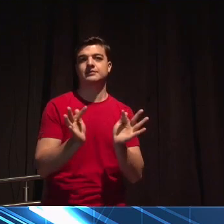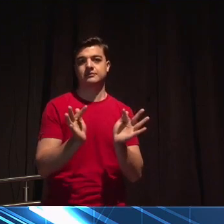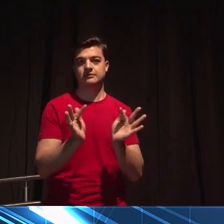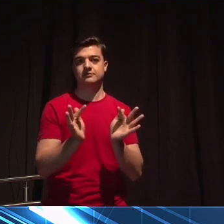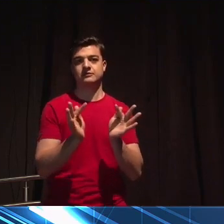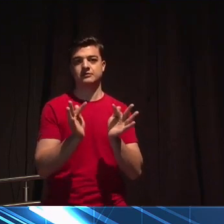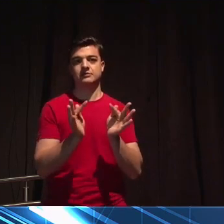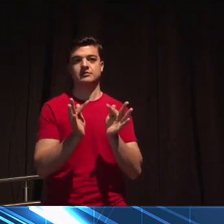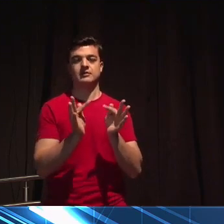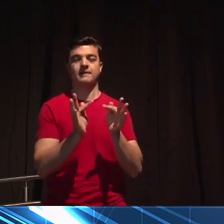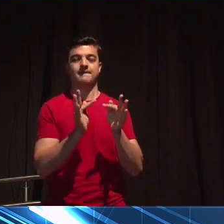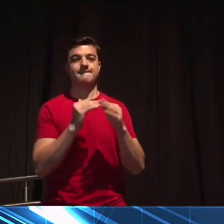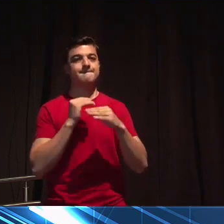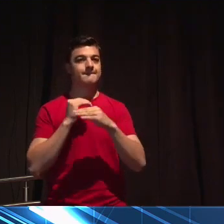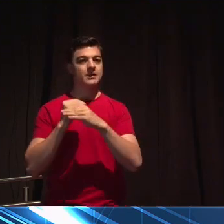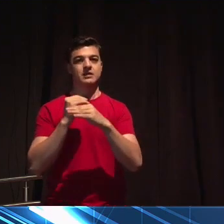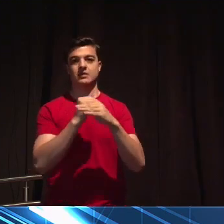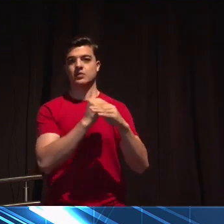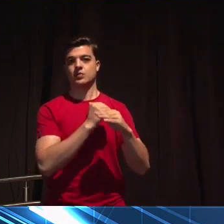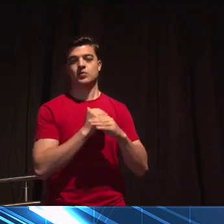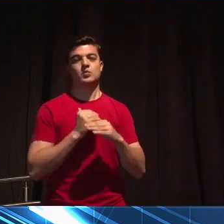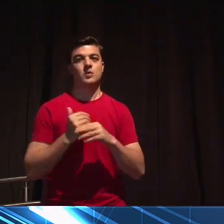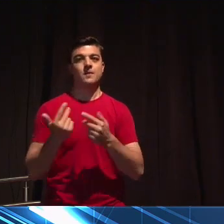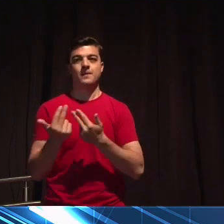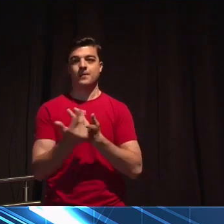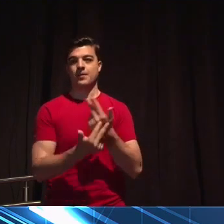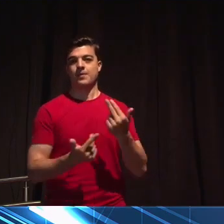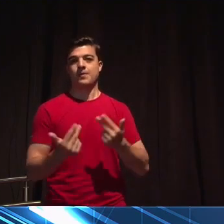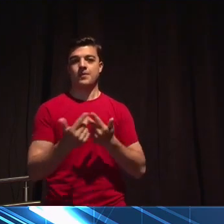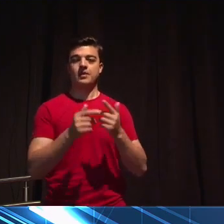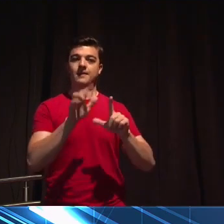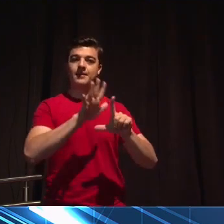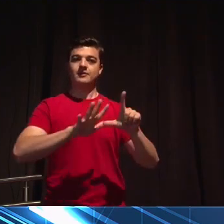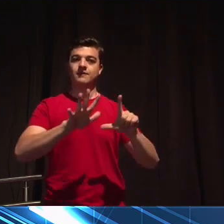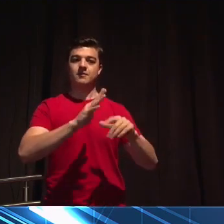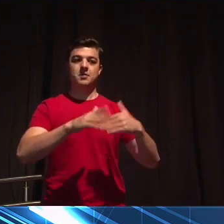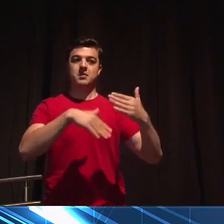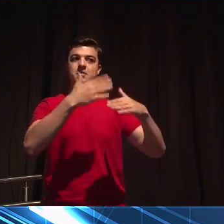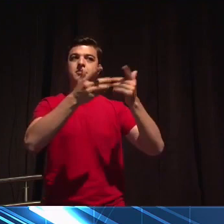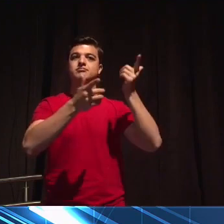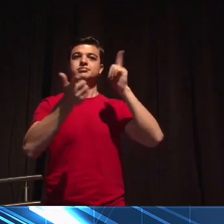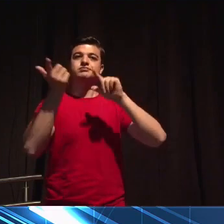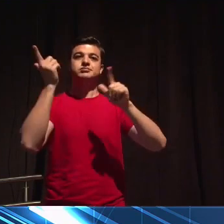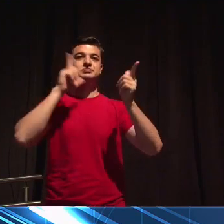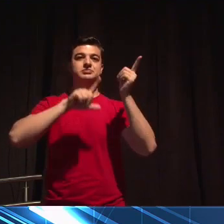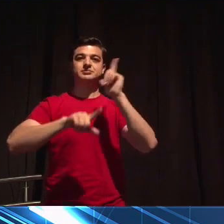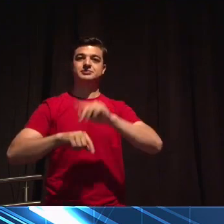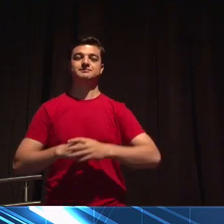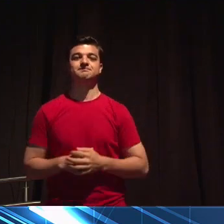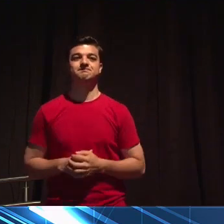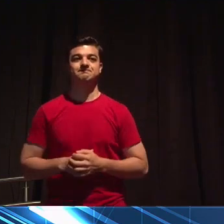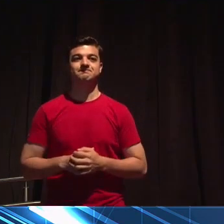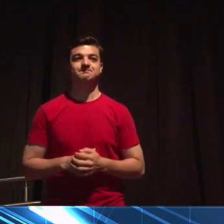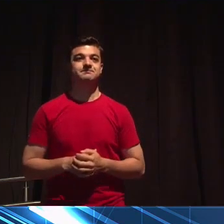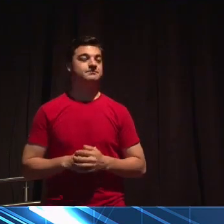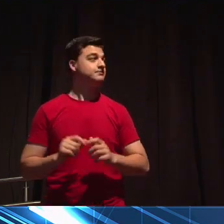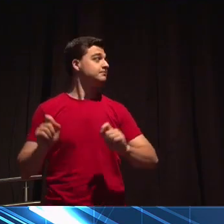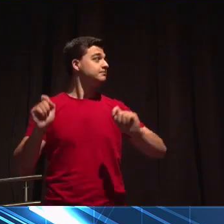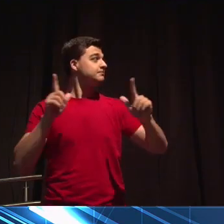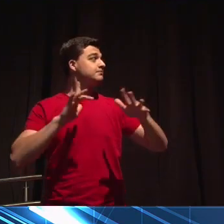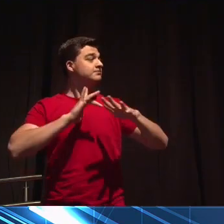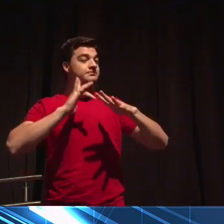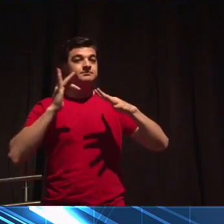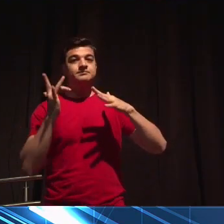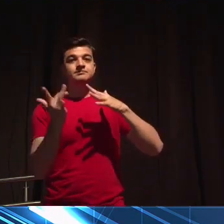escalar e chegar onde a plataforma chegou. E é isso, galera. Eu vou deixar aqui, essas são minhas redes,